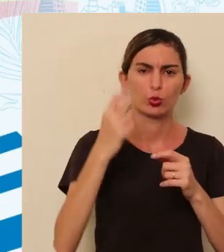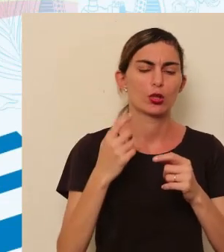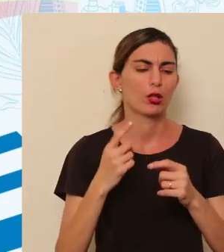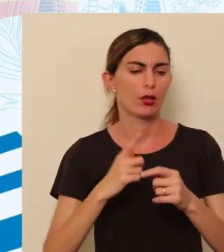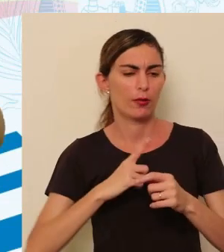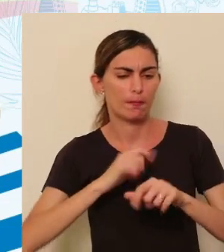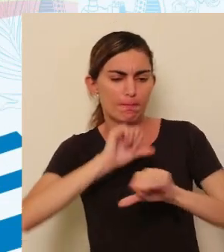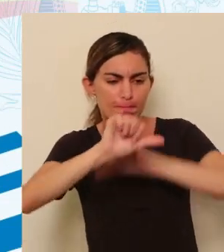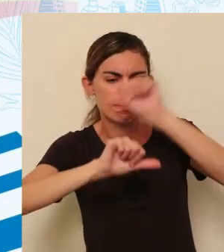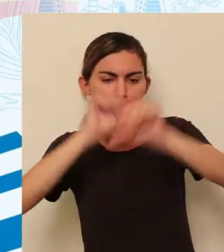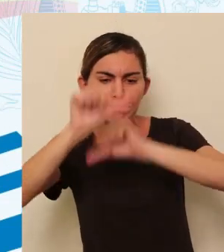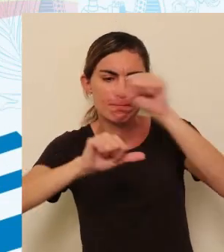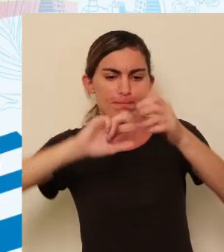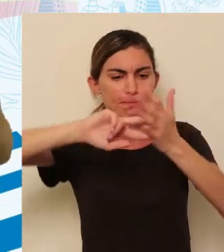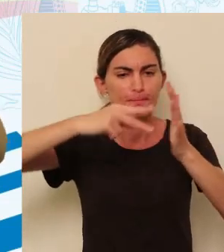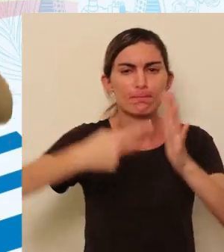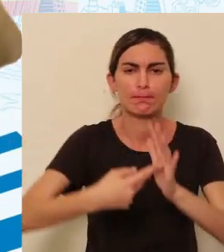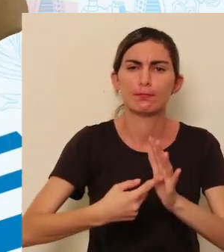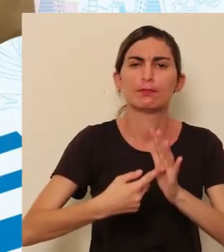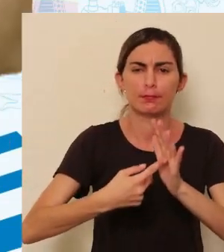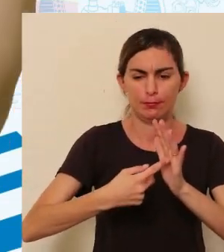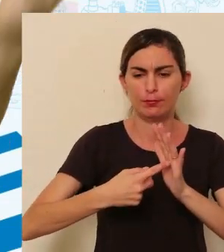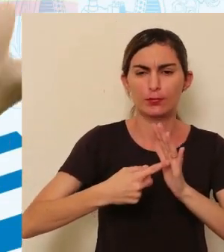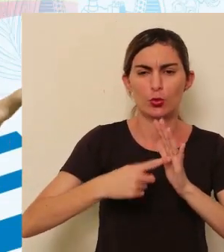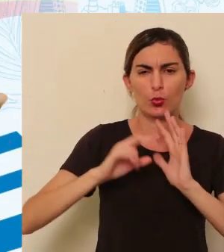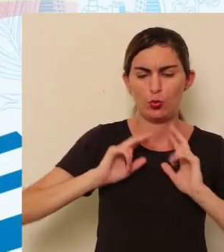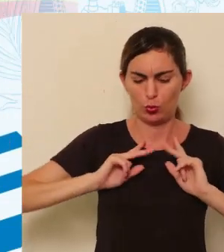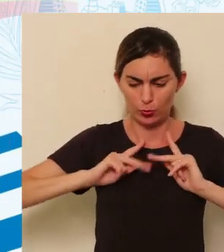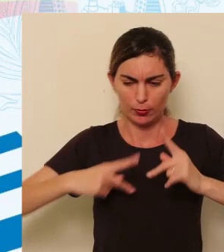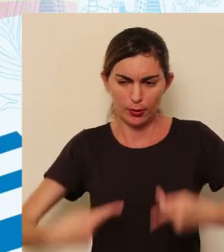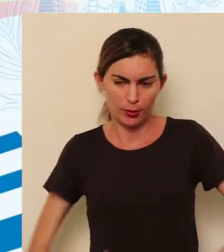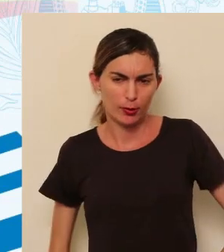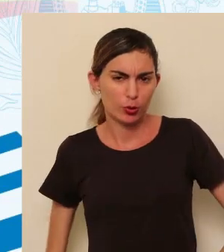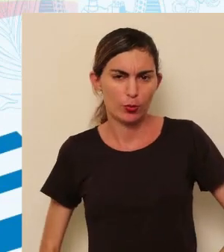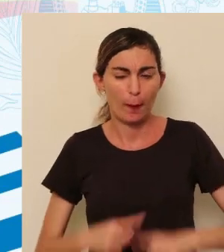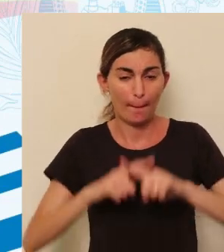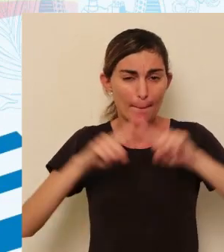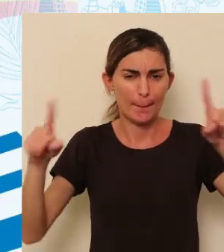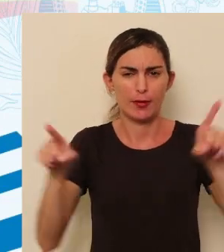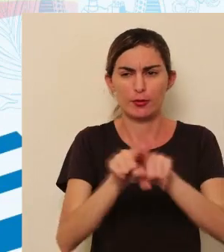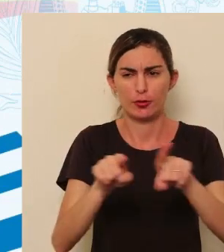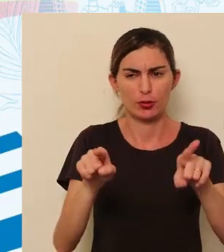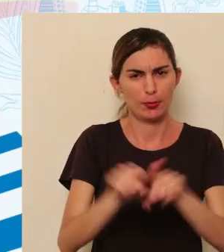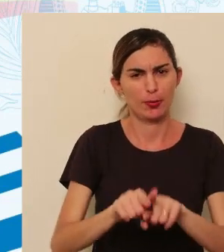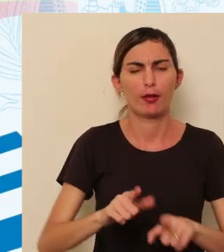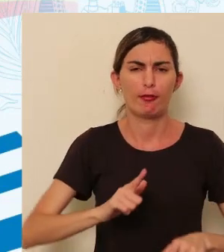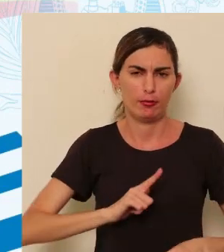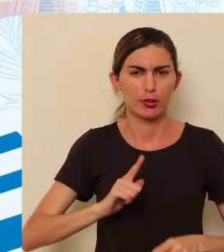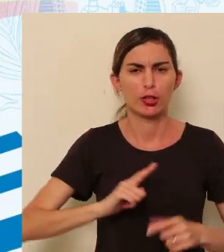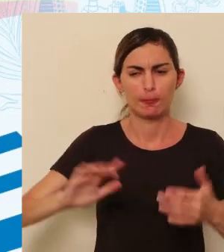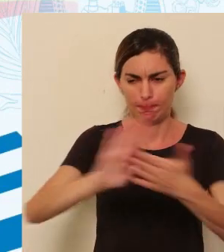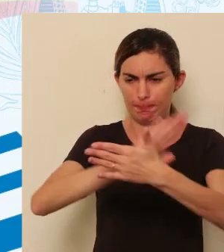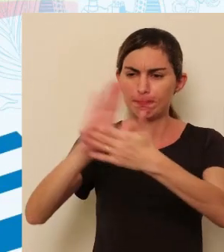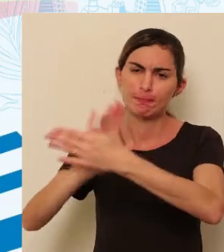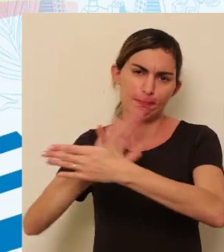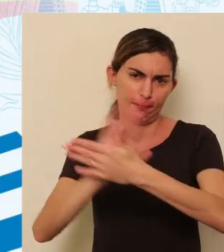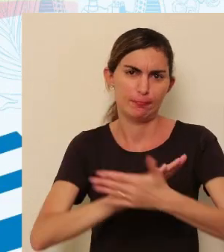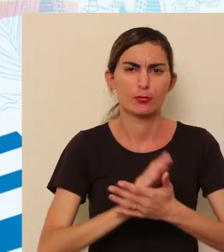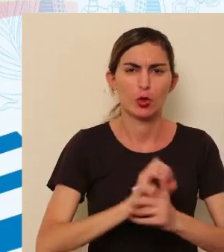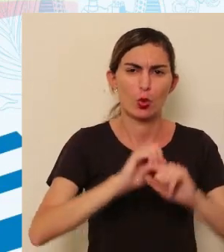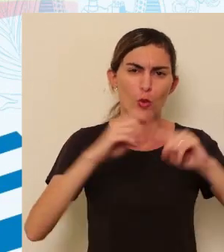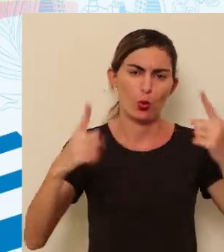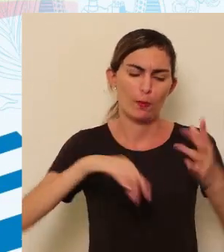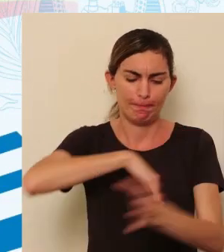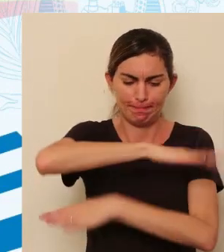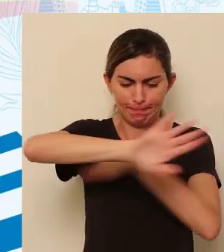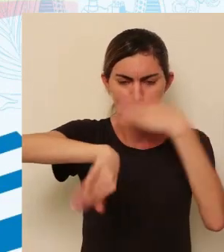culturas gerou uma mudança significativa na face da humanidade, mas também gerou a destruição